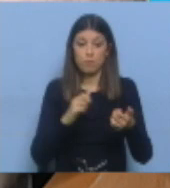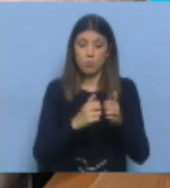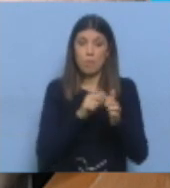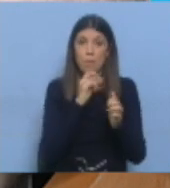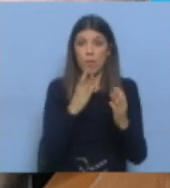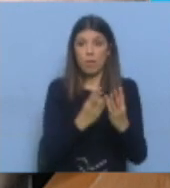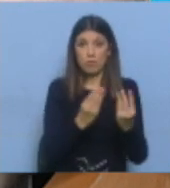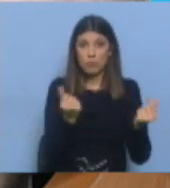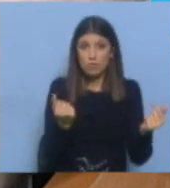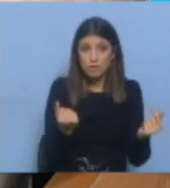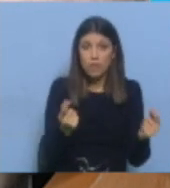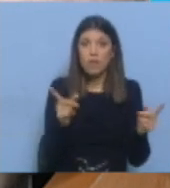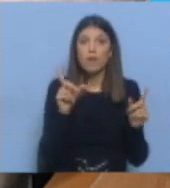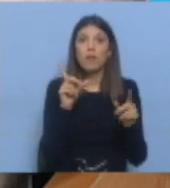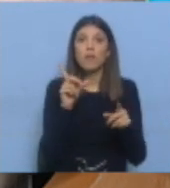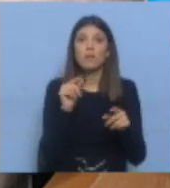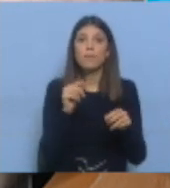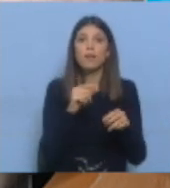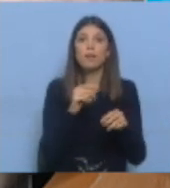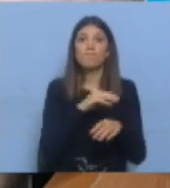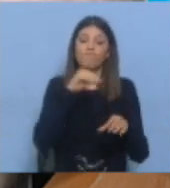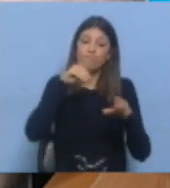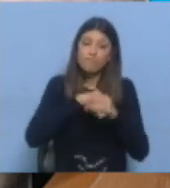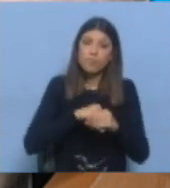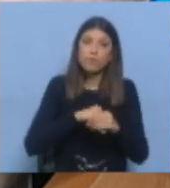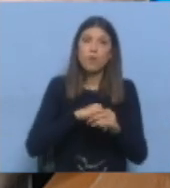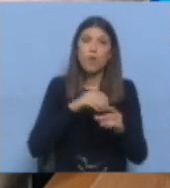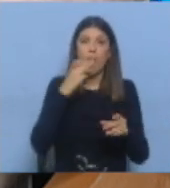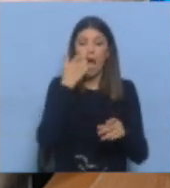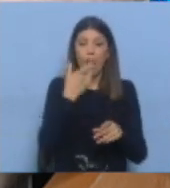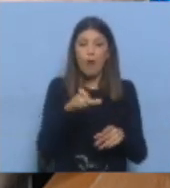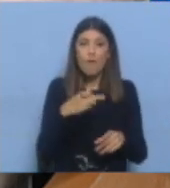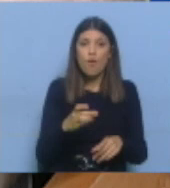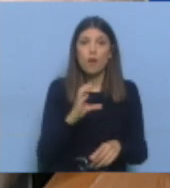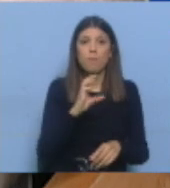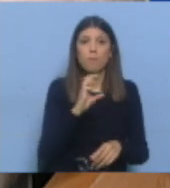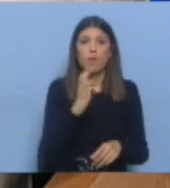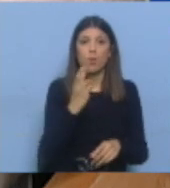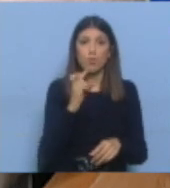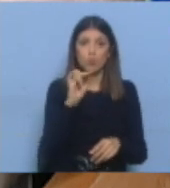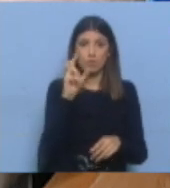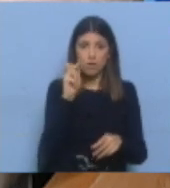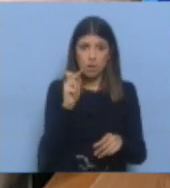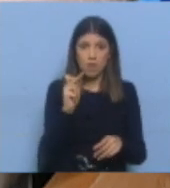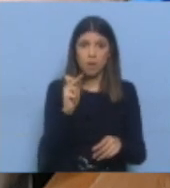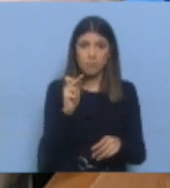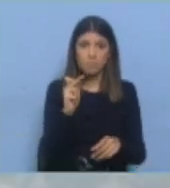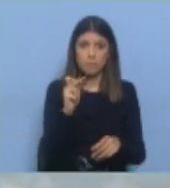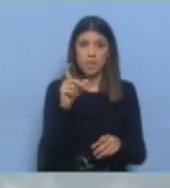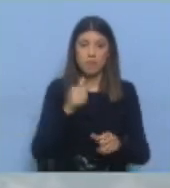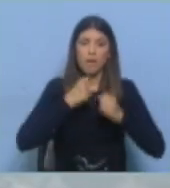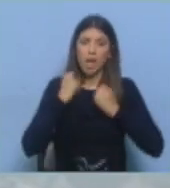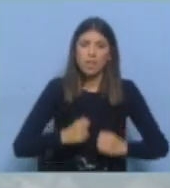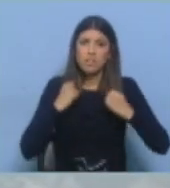justamente. Exatamente para isso. A parte interna da reforma da Cúria, sobretudo, parece-me, e não só, a resistência interna